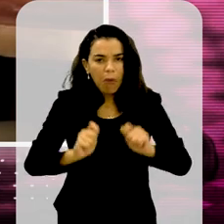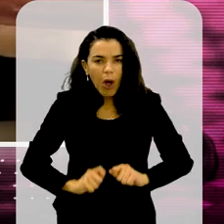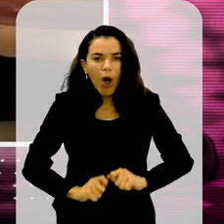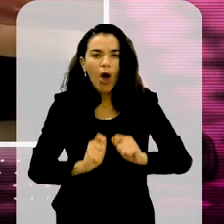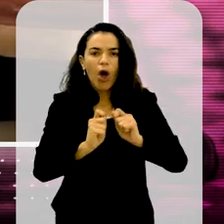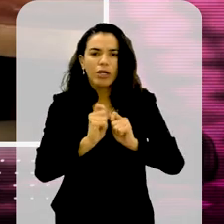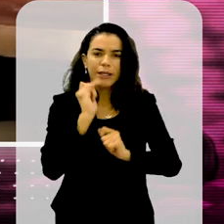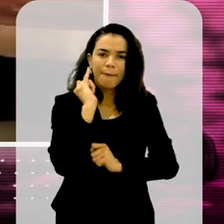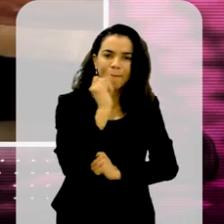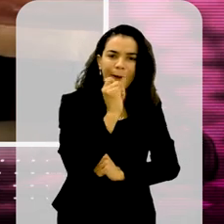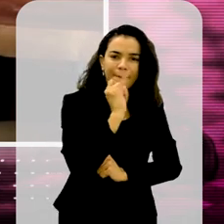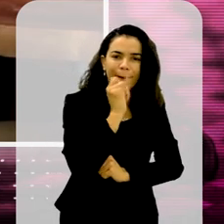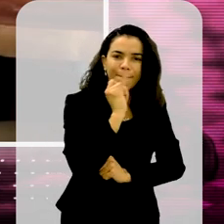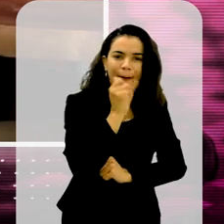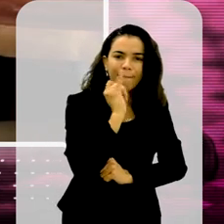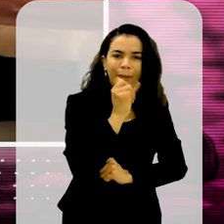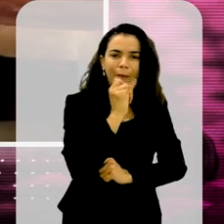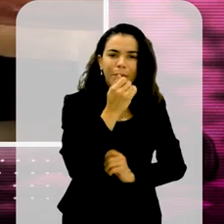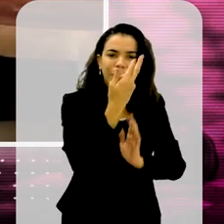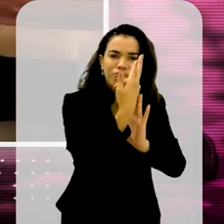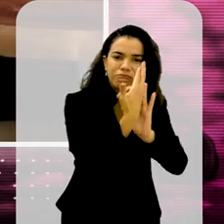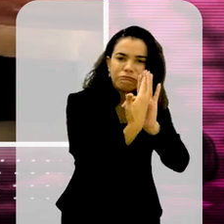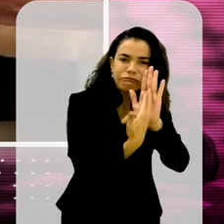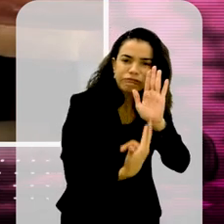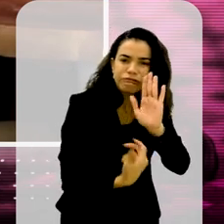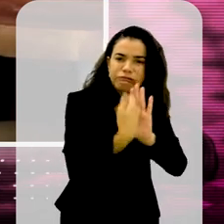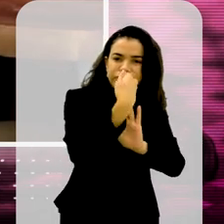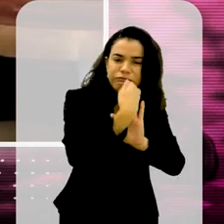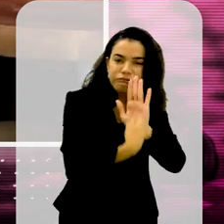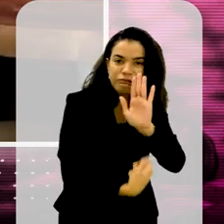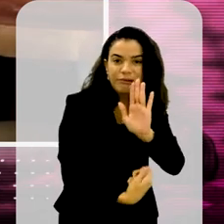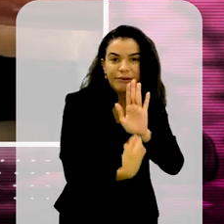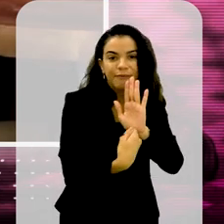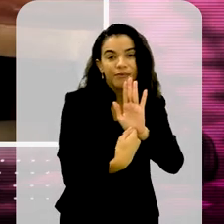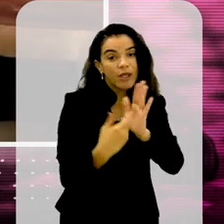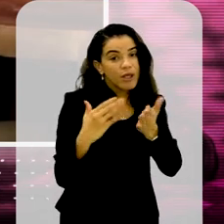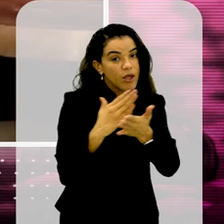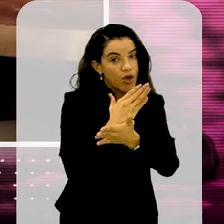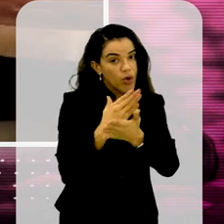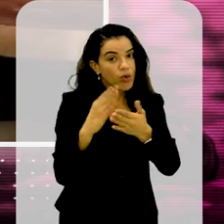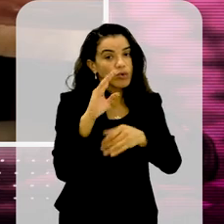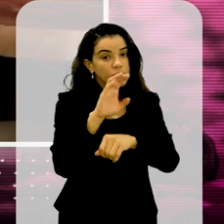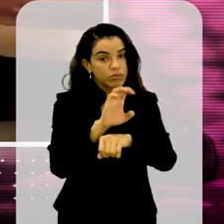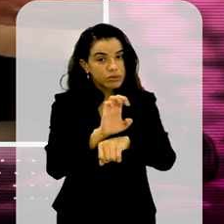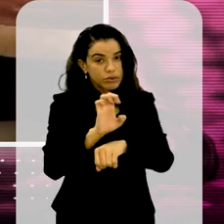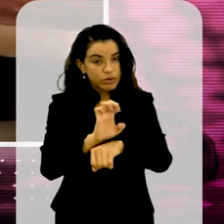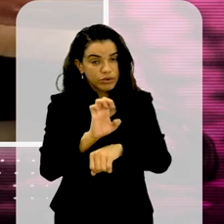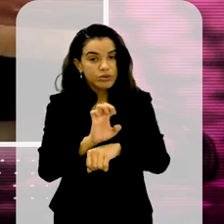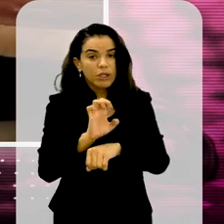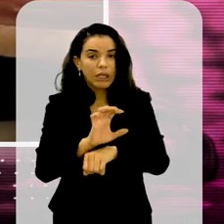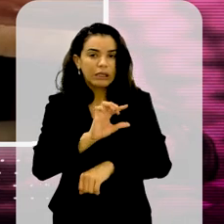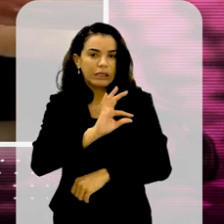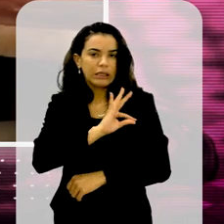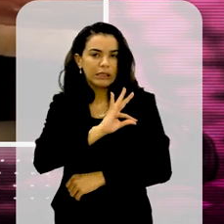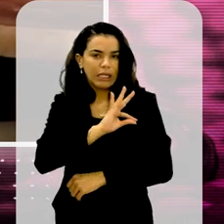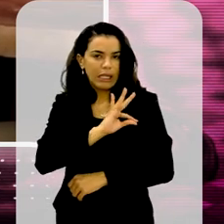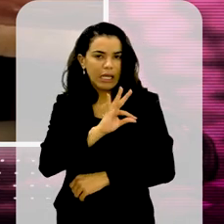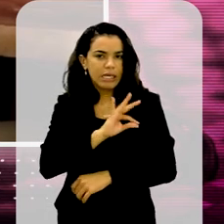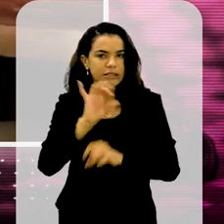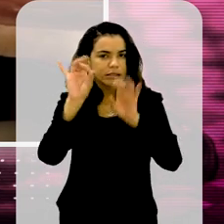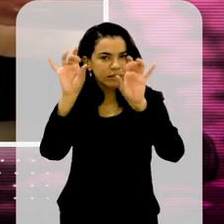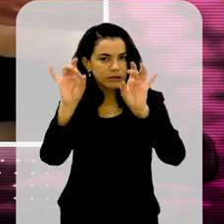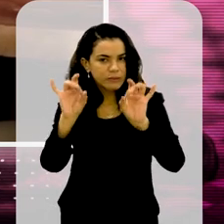pode relatar todos os fatos que estão ocorrendo. Claro, em alguns estados existe as